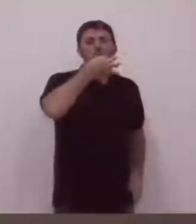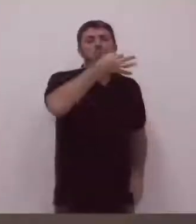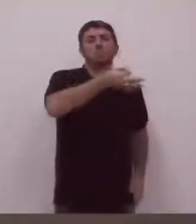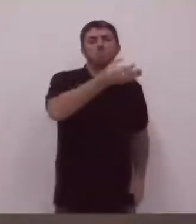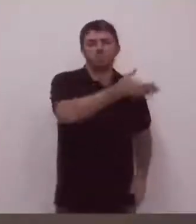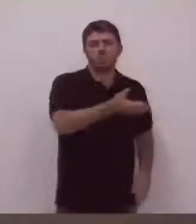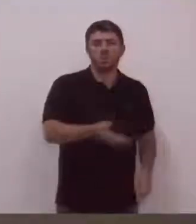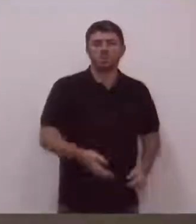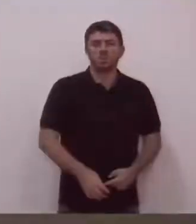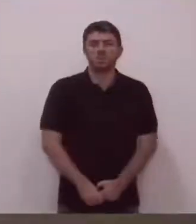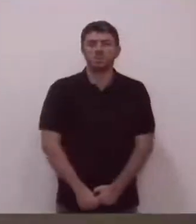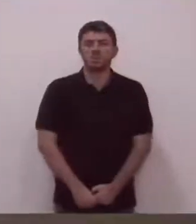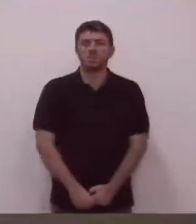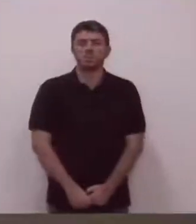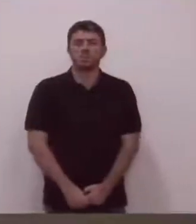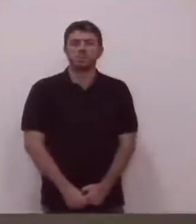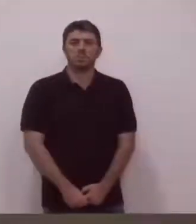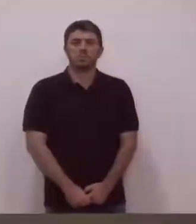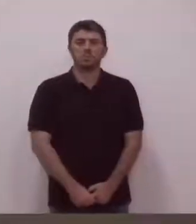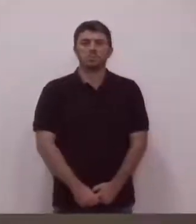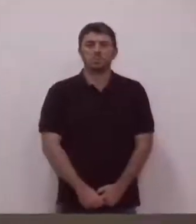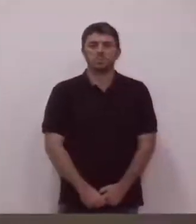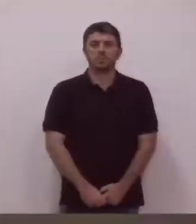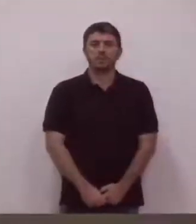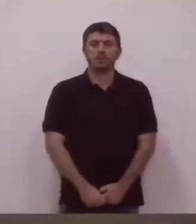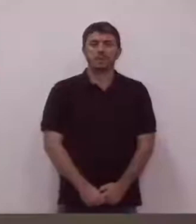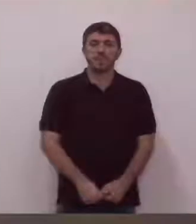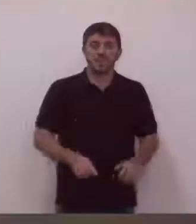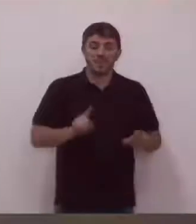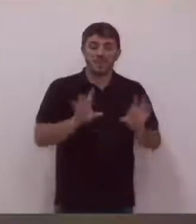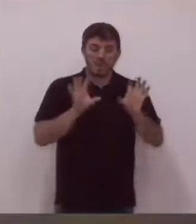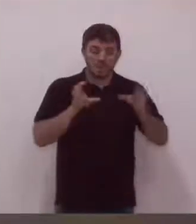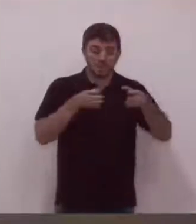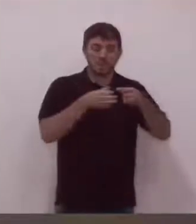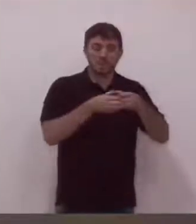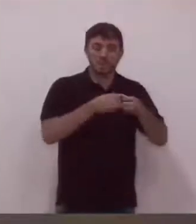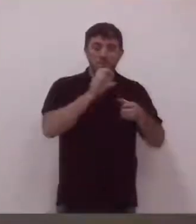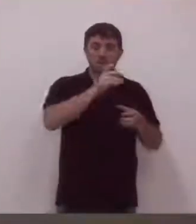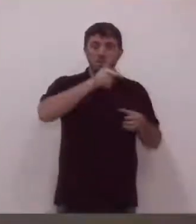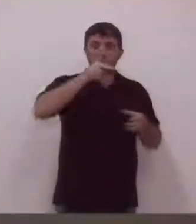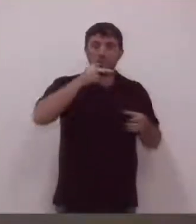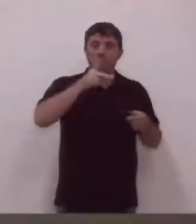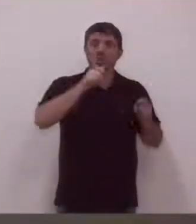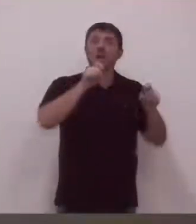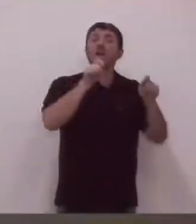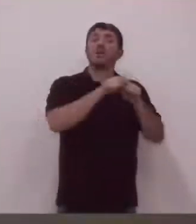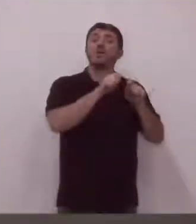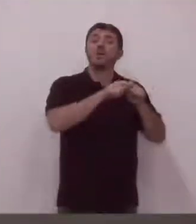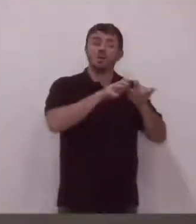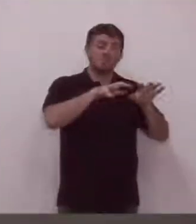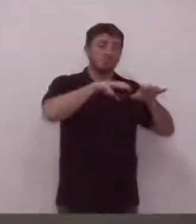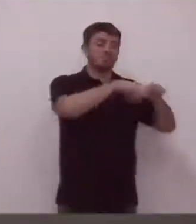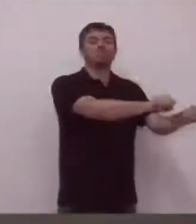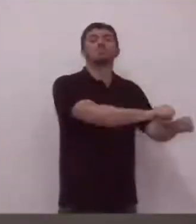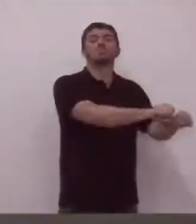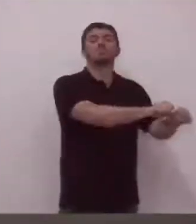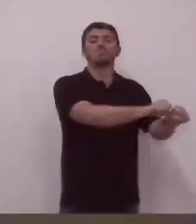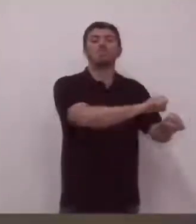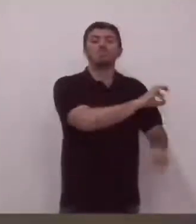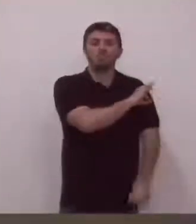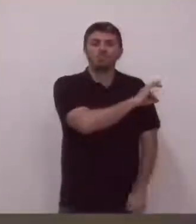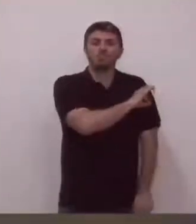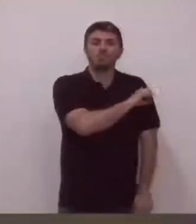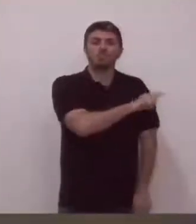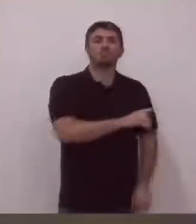Comissão processante, ela é feita para cassar o mandato. Ela existe com o objetivo de cassar o mandato. É